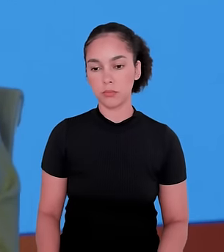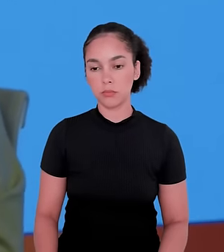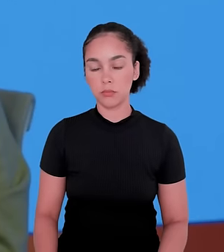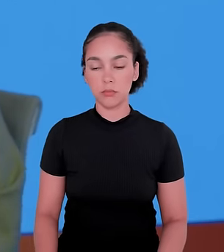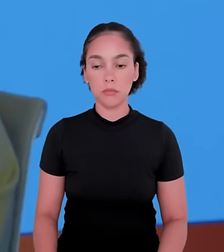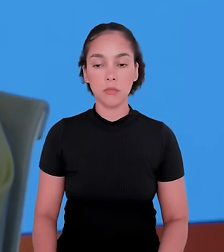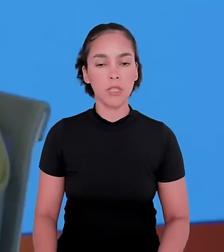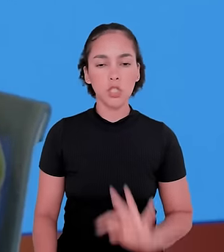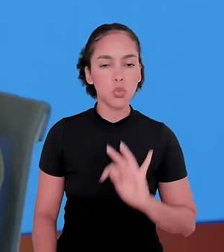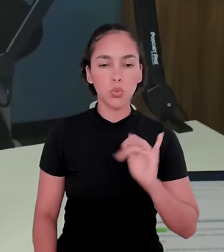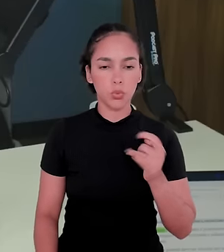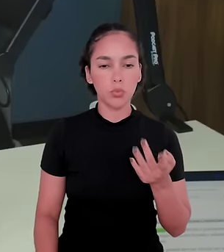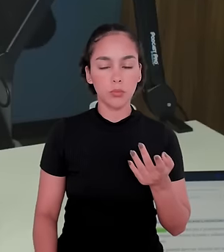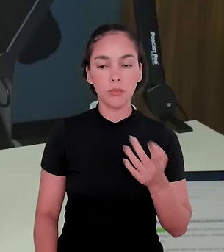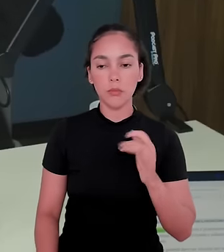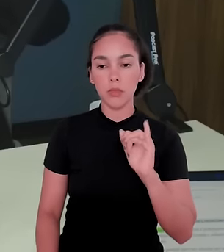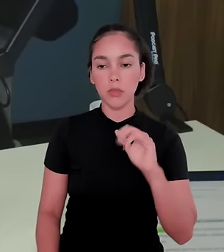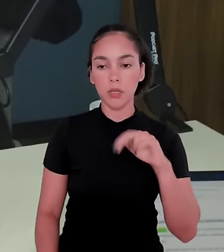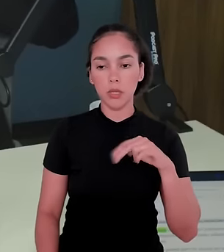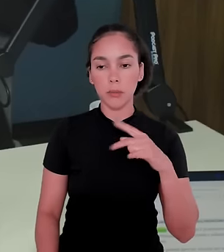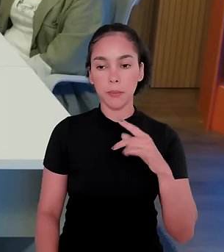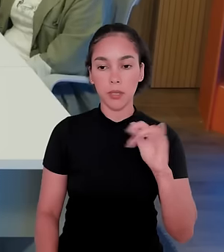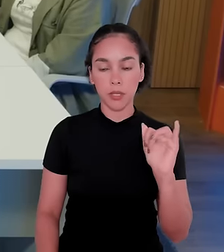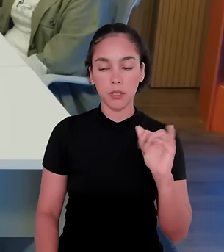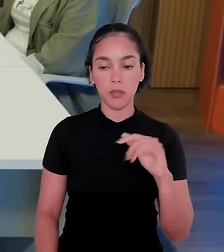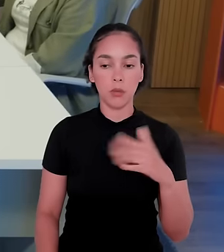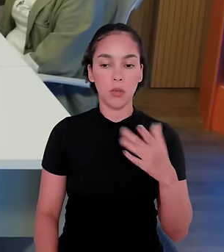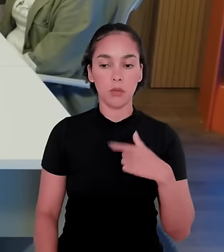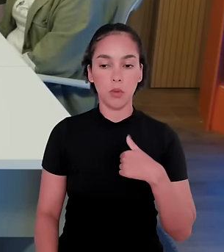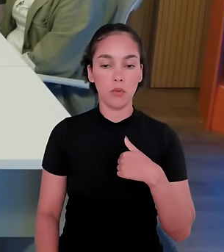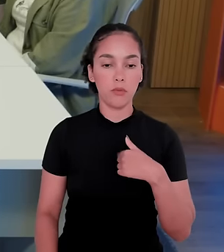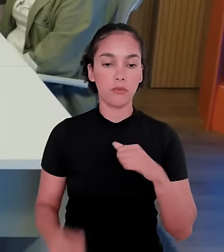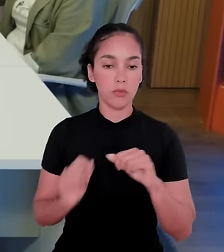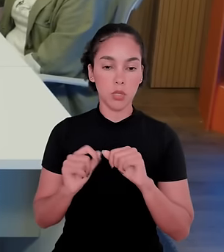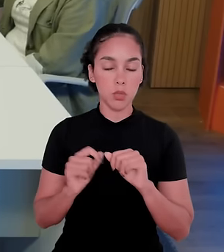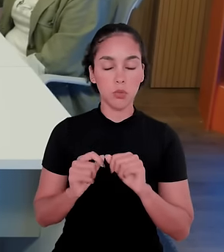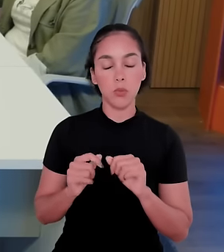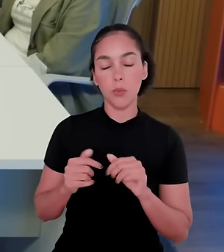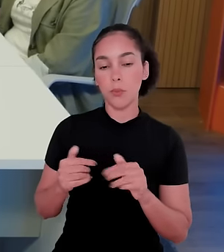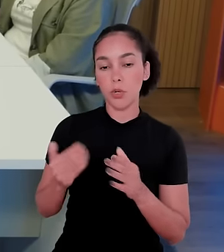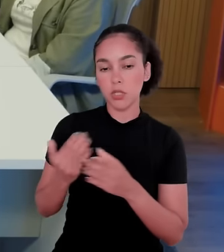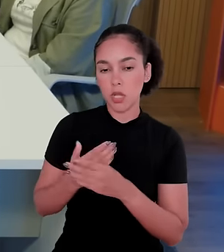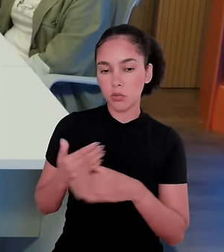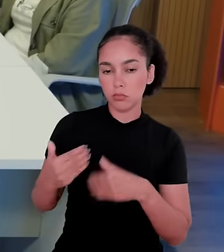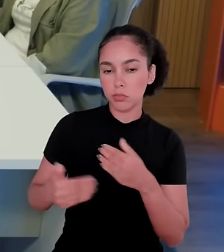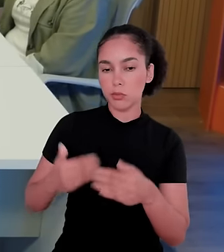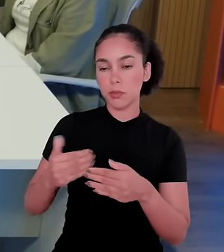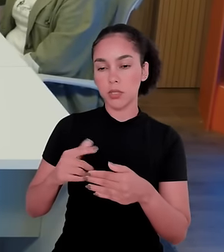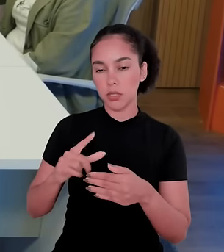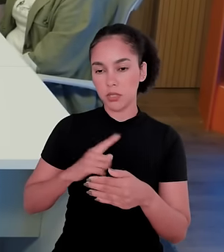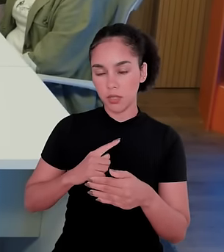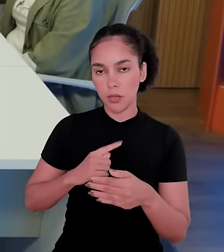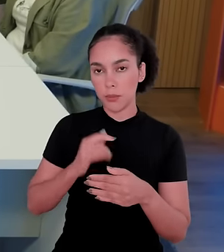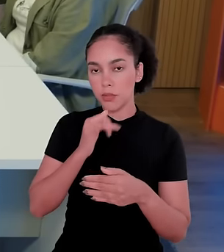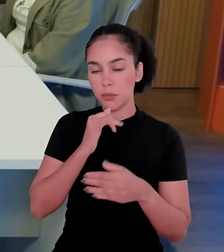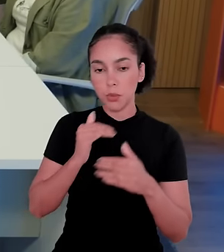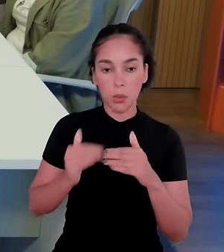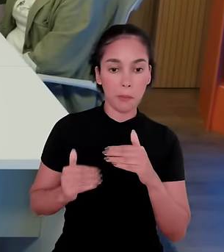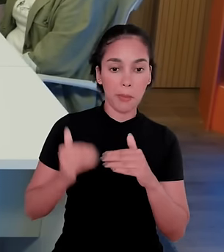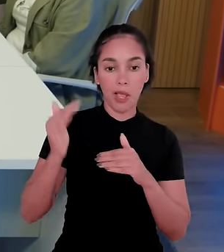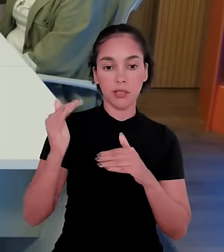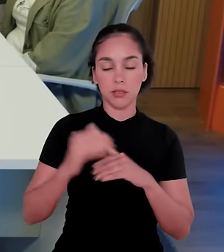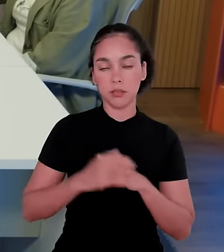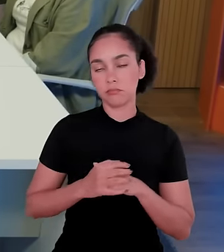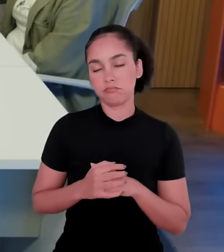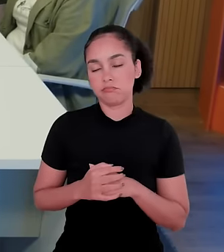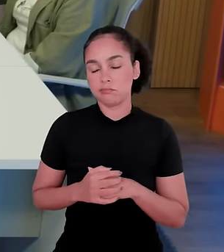patentes tudo né no INPI quando eu tô fazendo o o processo ele ele tem algum processo que passa do prazo de repente eu